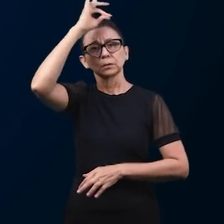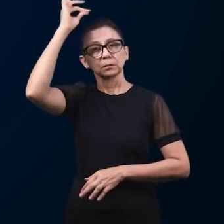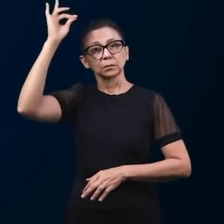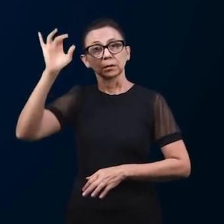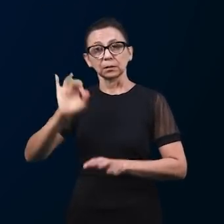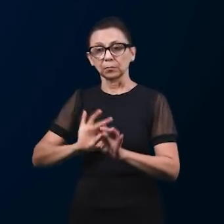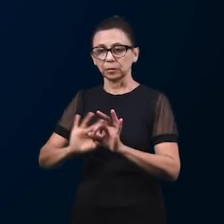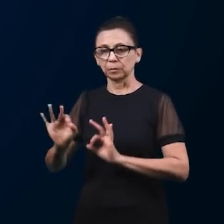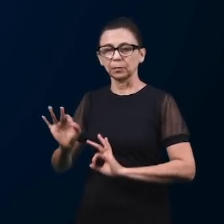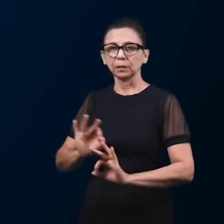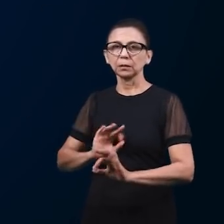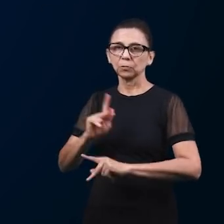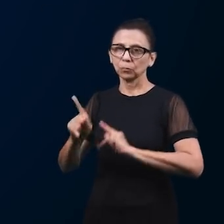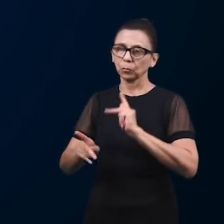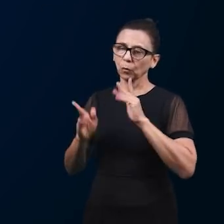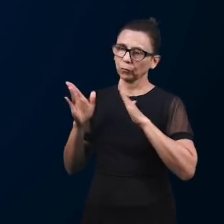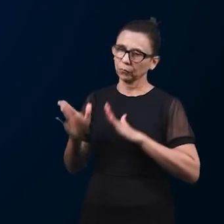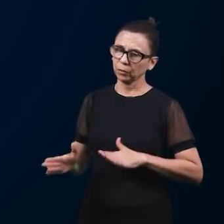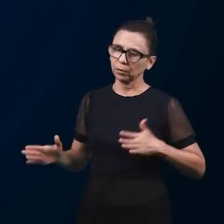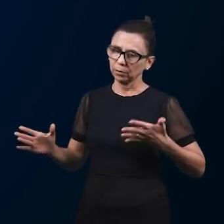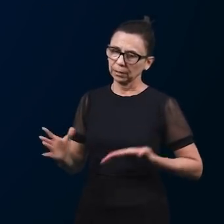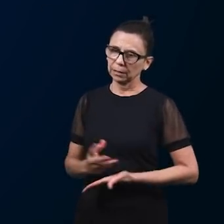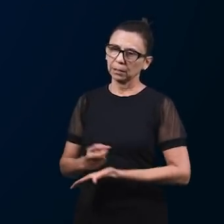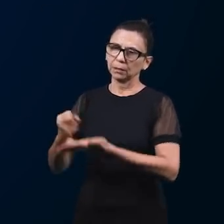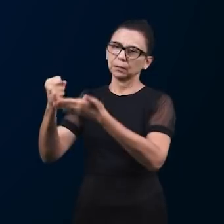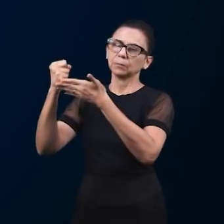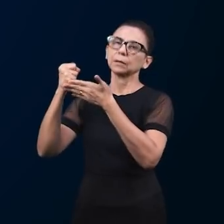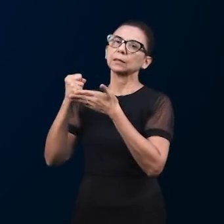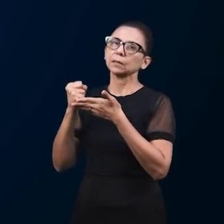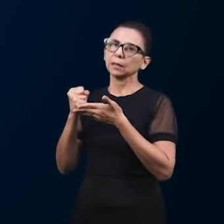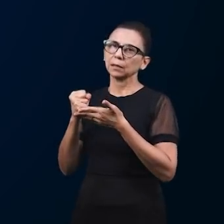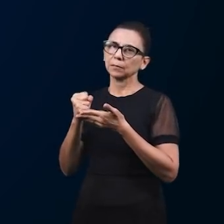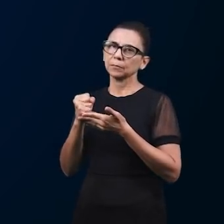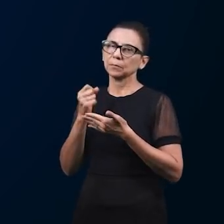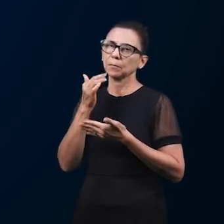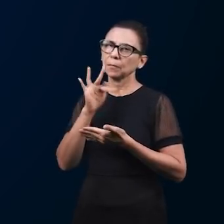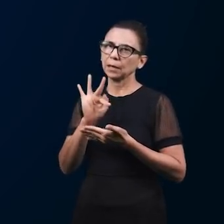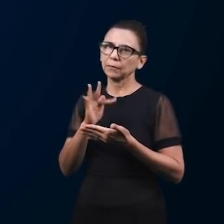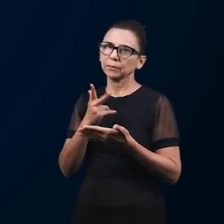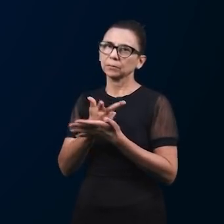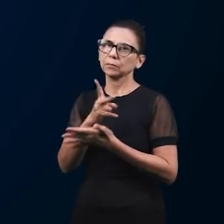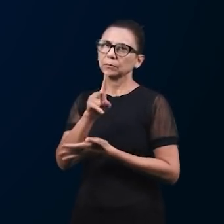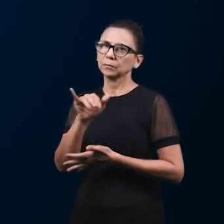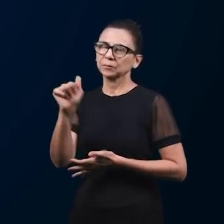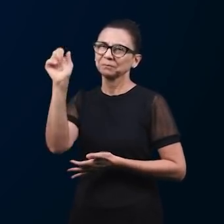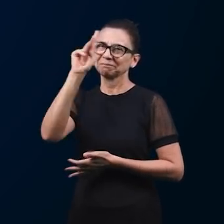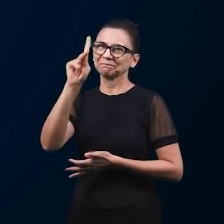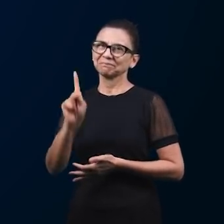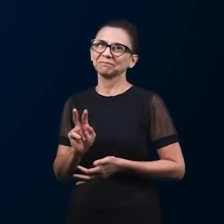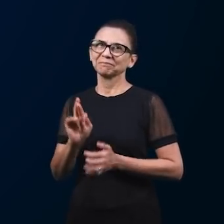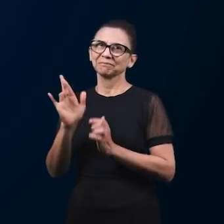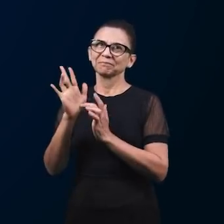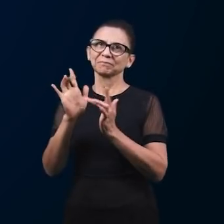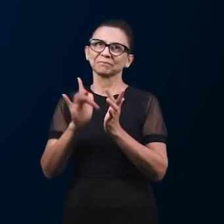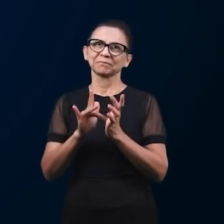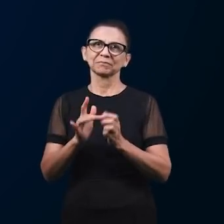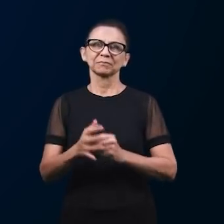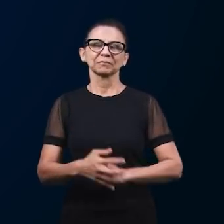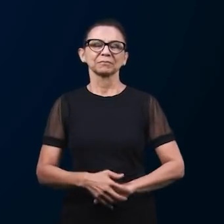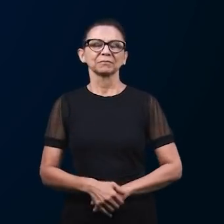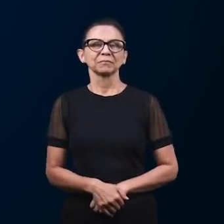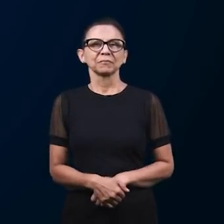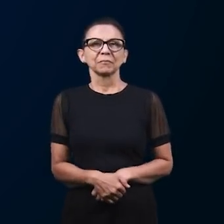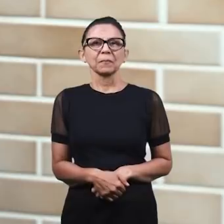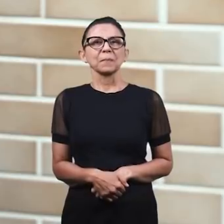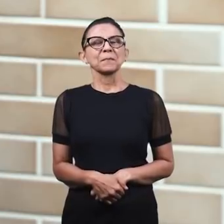está preparando sua igreja para arrebatamento que acontecerá em breve. A paz do Senhor